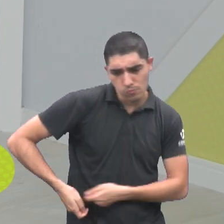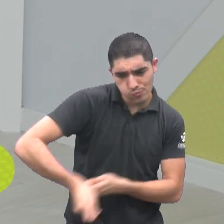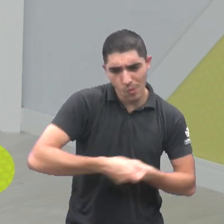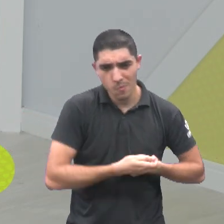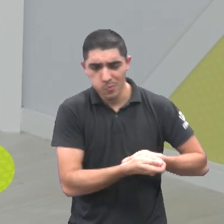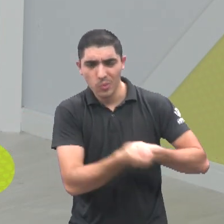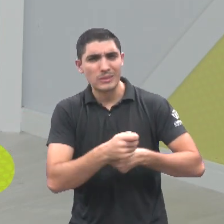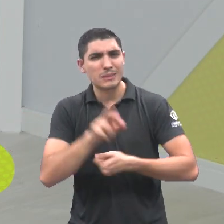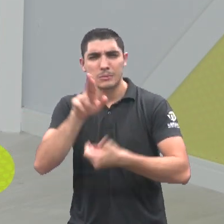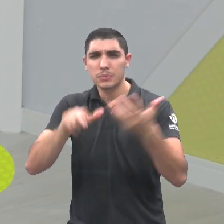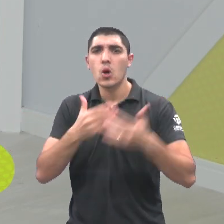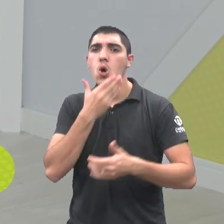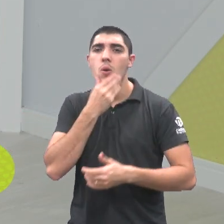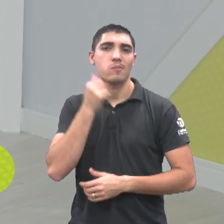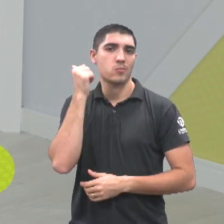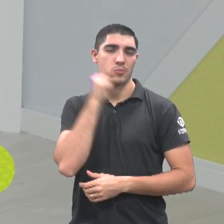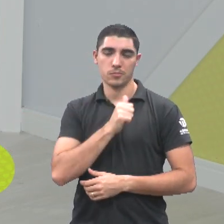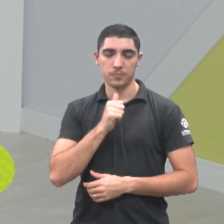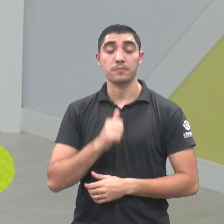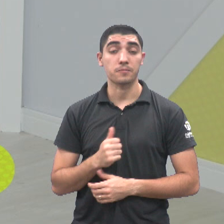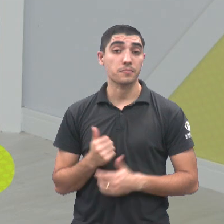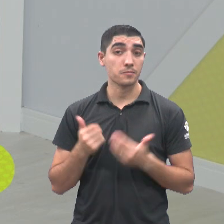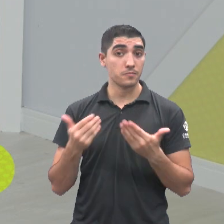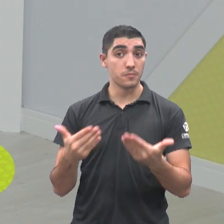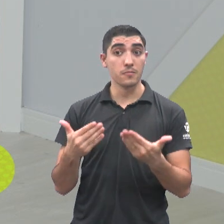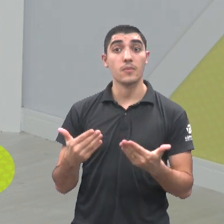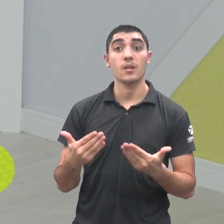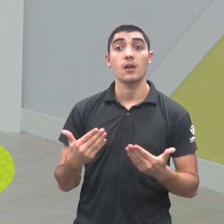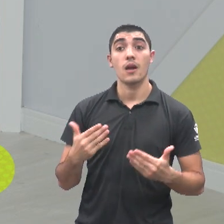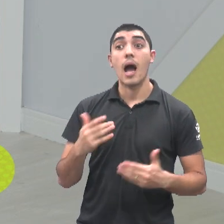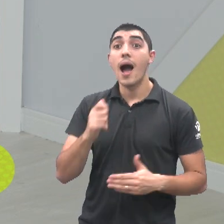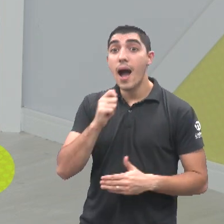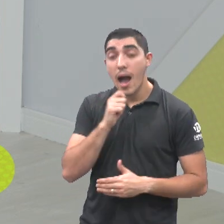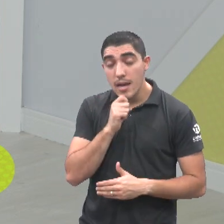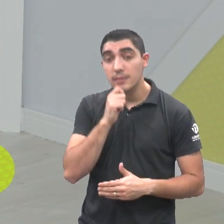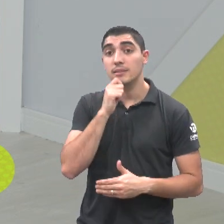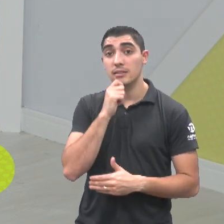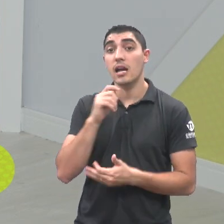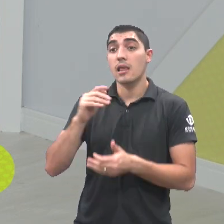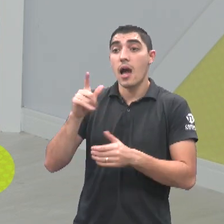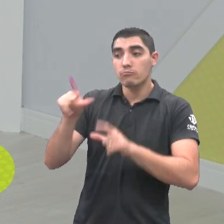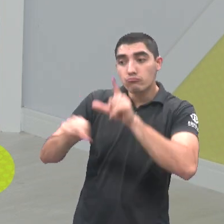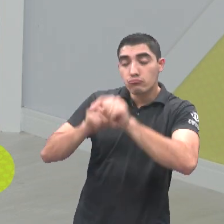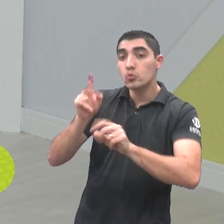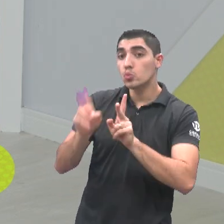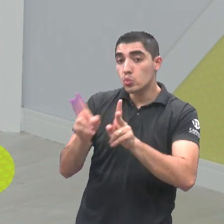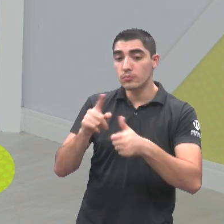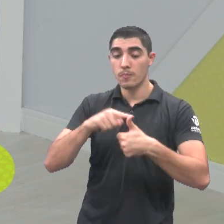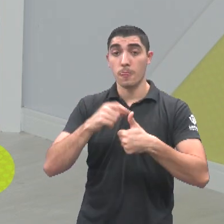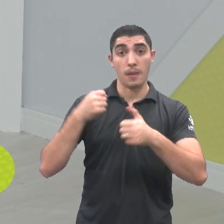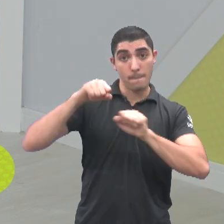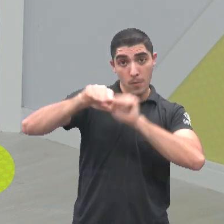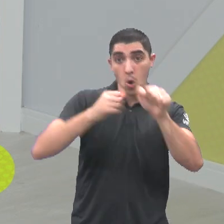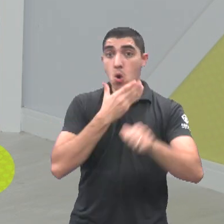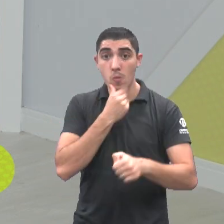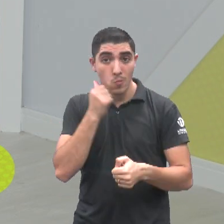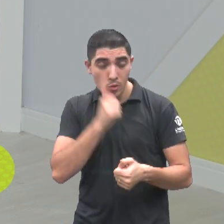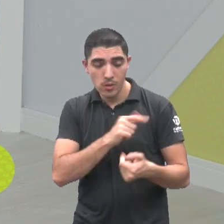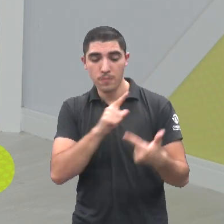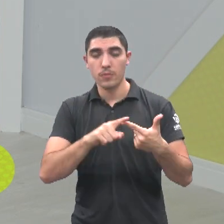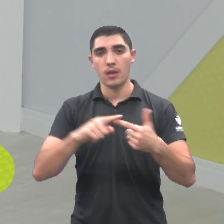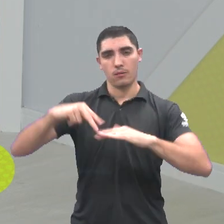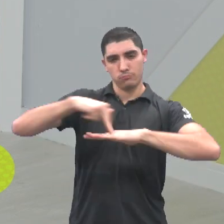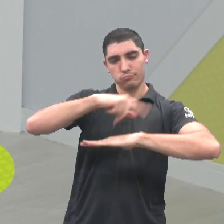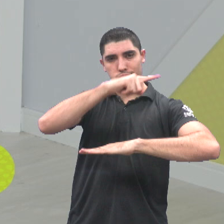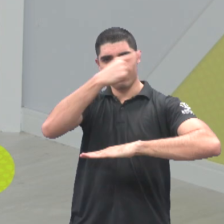é tudo masculino e feminino. Mas ainda, Brunão, tem seletivas a serem realizadas, como por exemplo o boxe masculino e feminino, ginástica